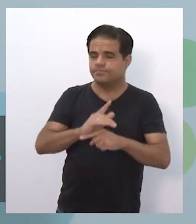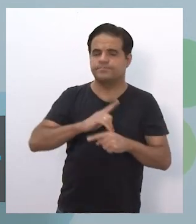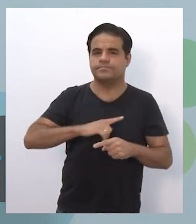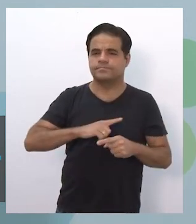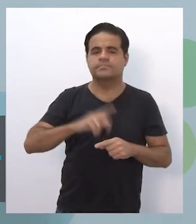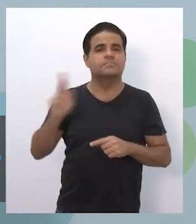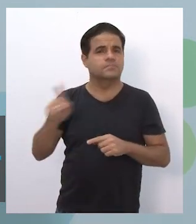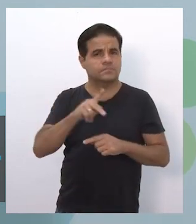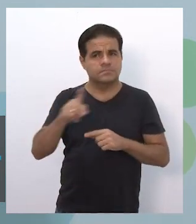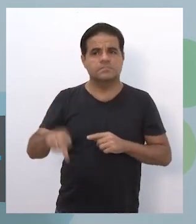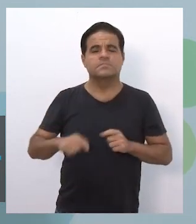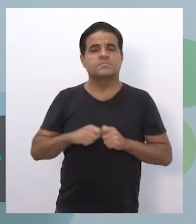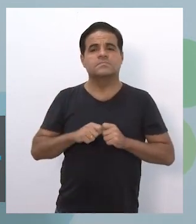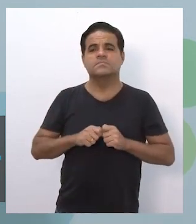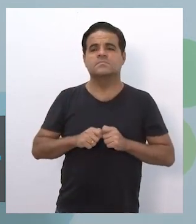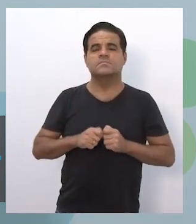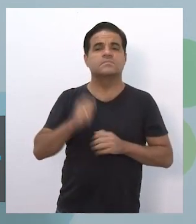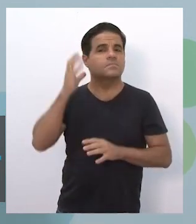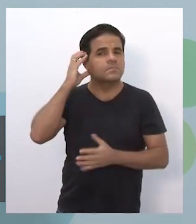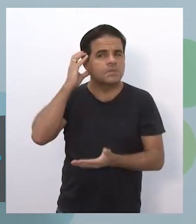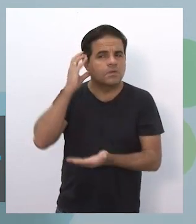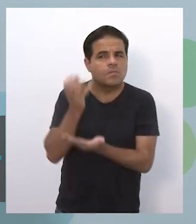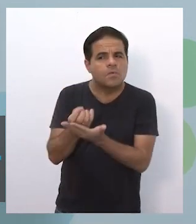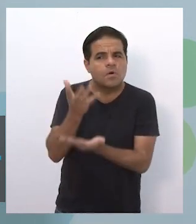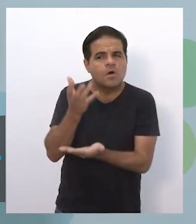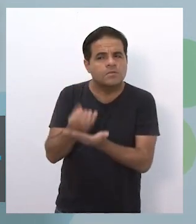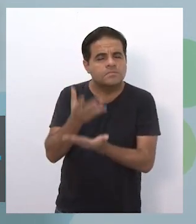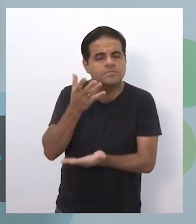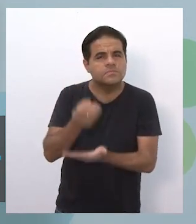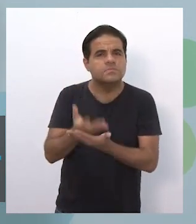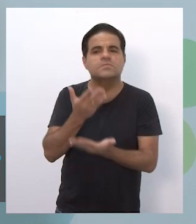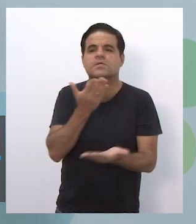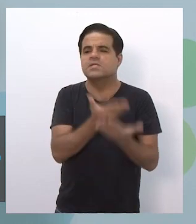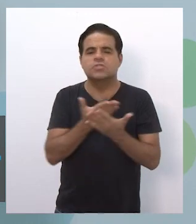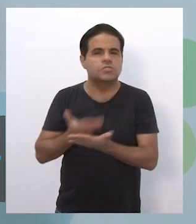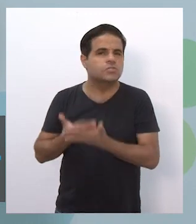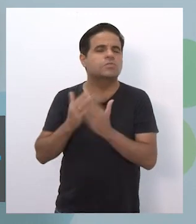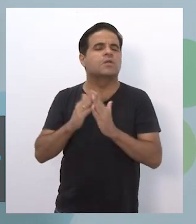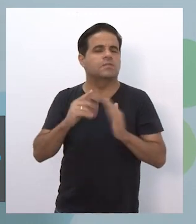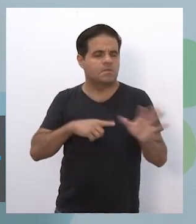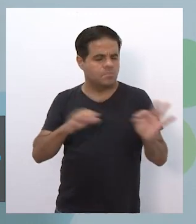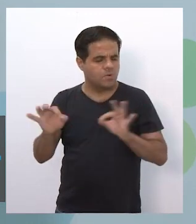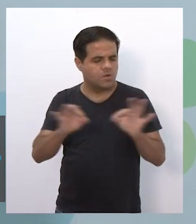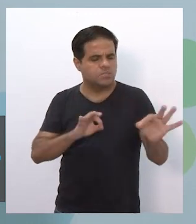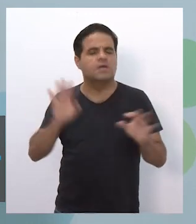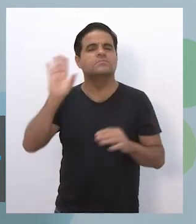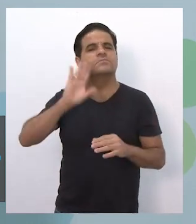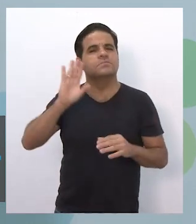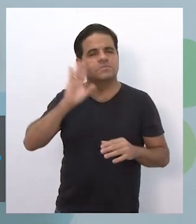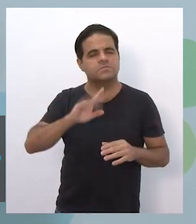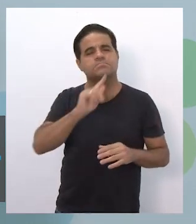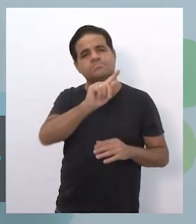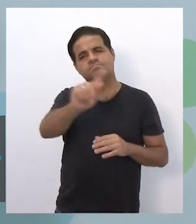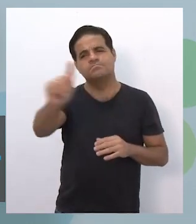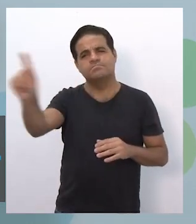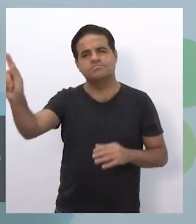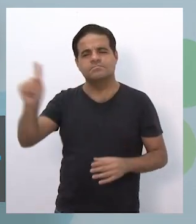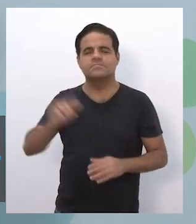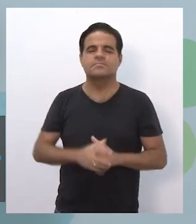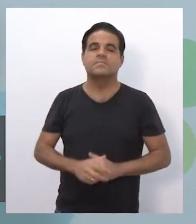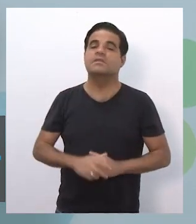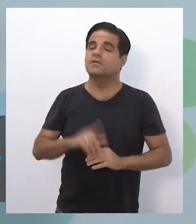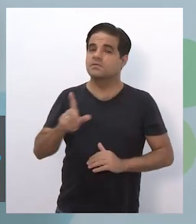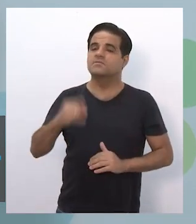bastante professor fazendo podcast também, a gente tem escolas que têm projetos bem bacanas, e enfim. Então,